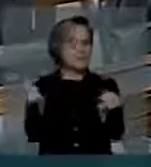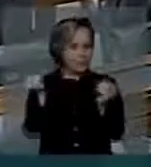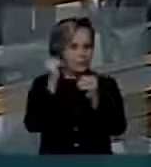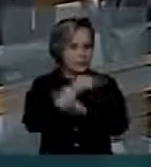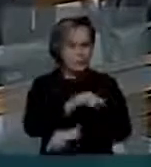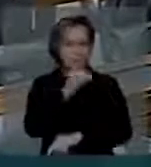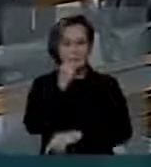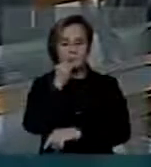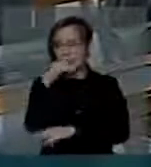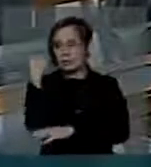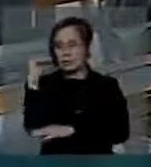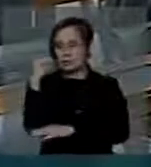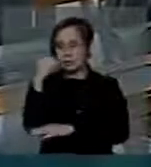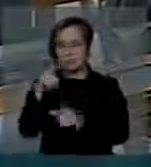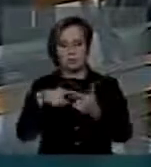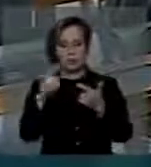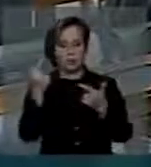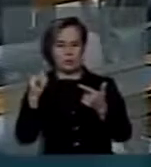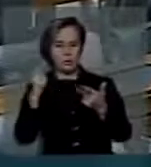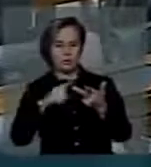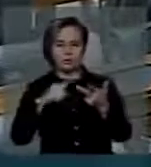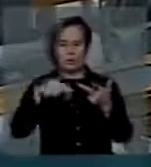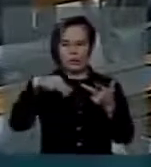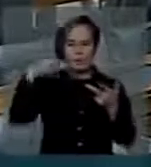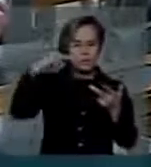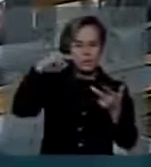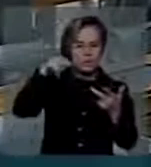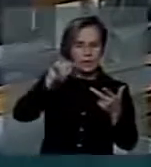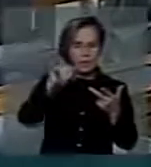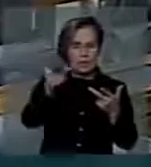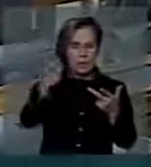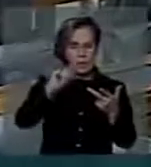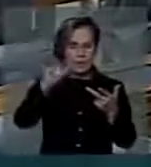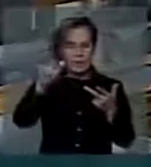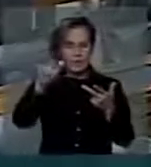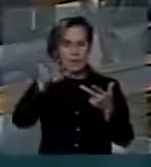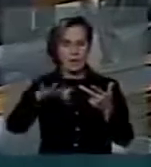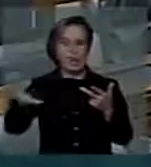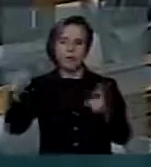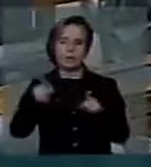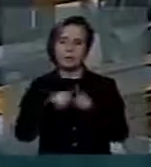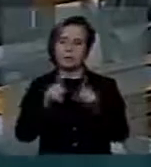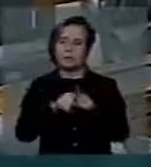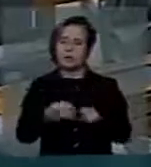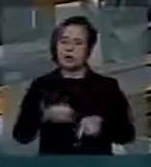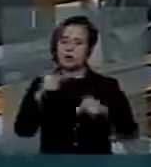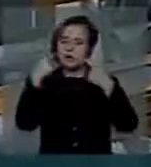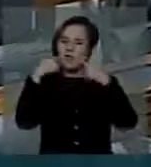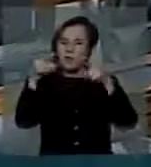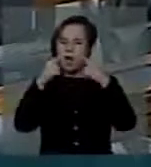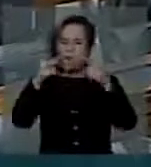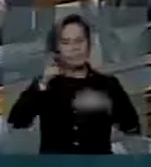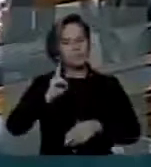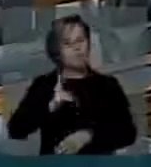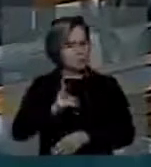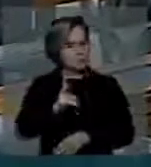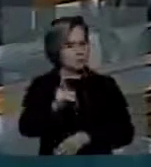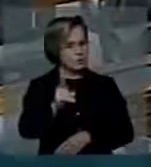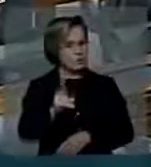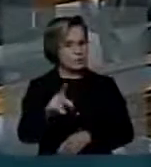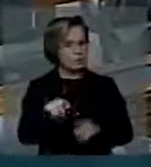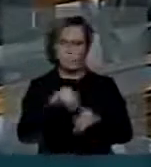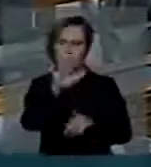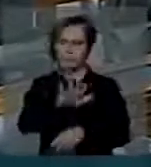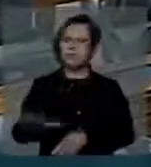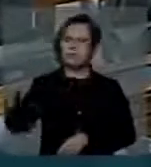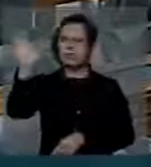Porto Alegre, de Goiânia, de Natal. Em outros lugares, não. E esses protestos continuam. E, em geral, o que a